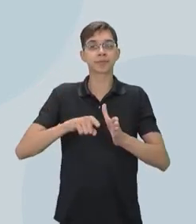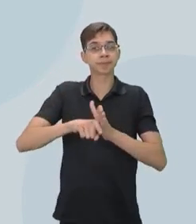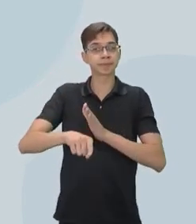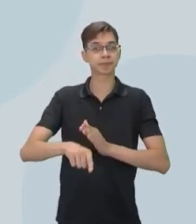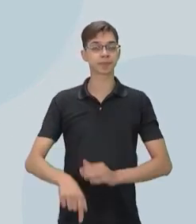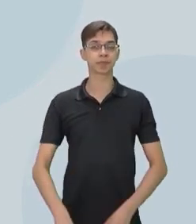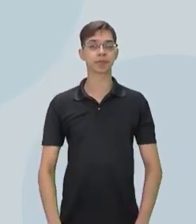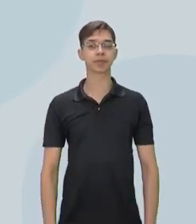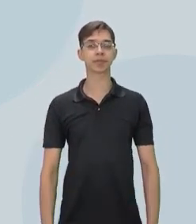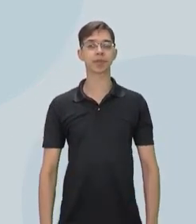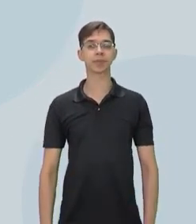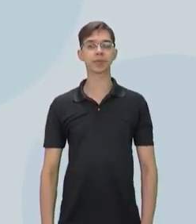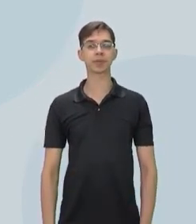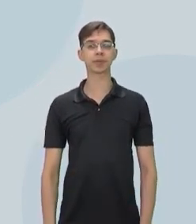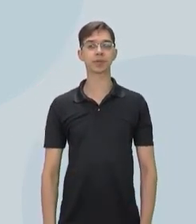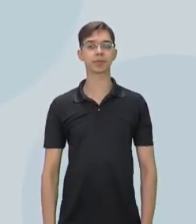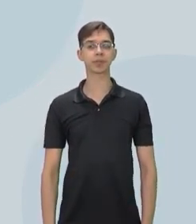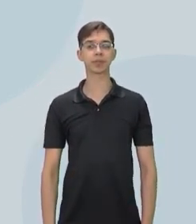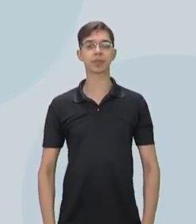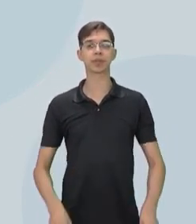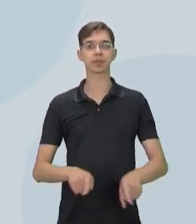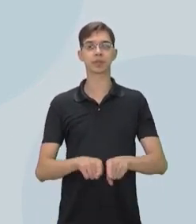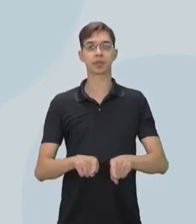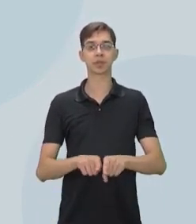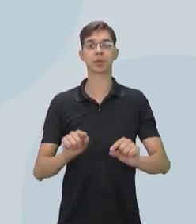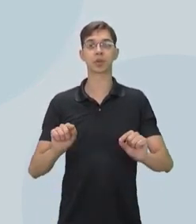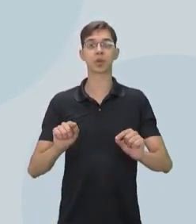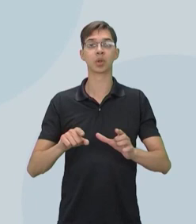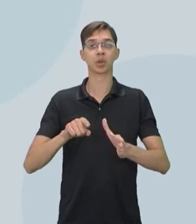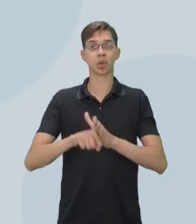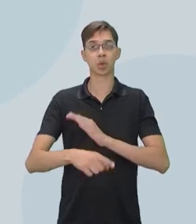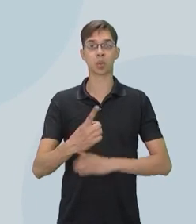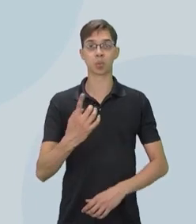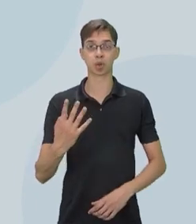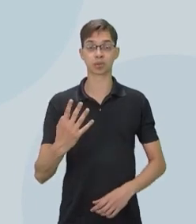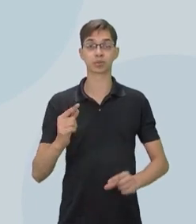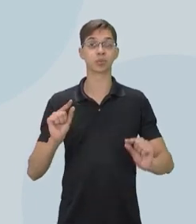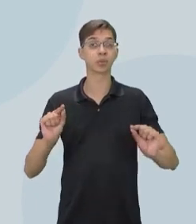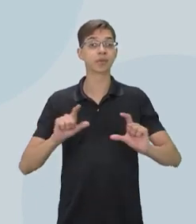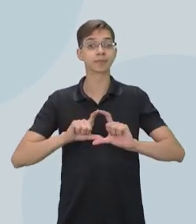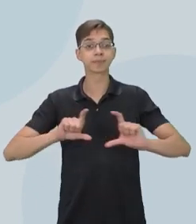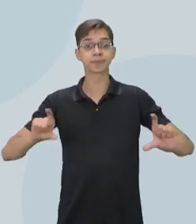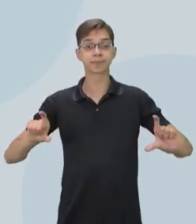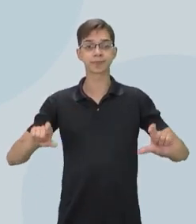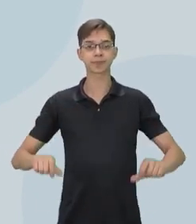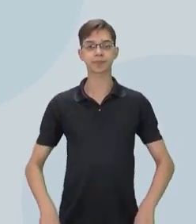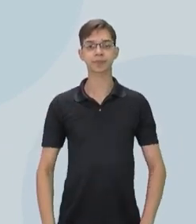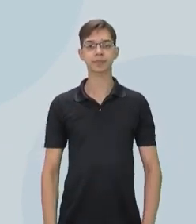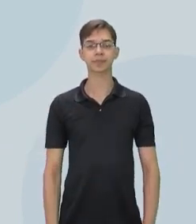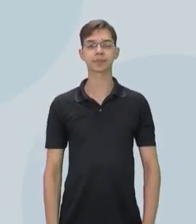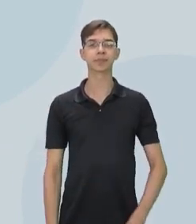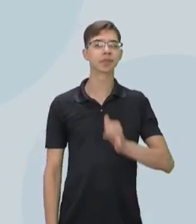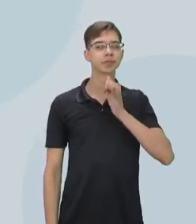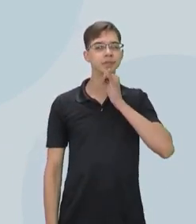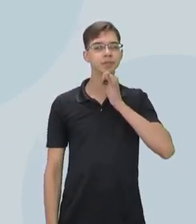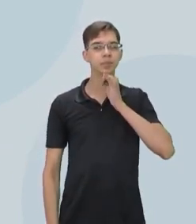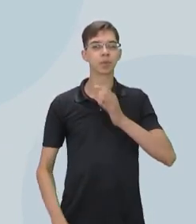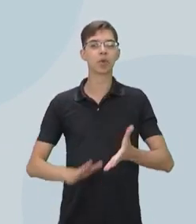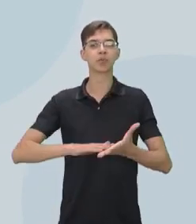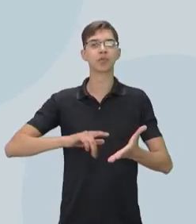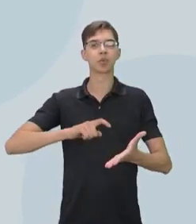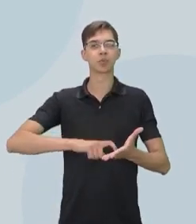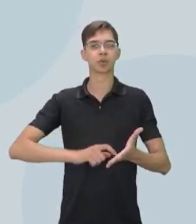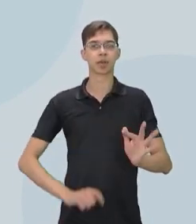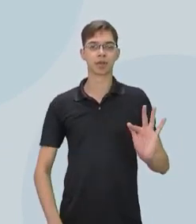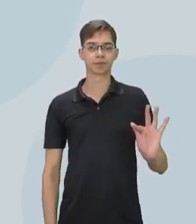querendo saber de vocês. E a questão 14 falava assim, ó, considere uma função f num